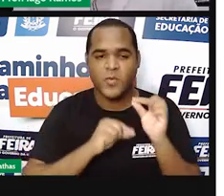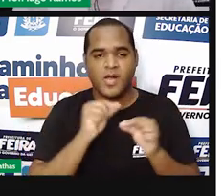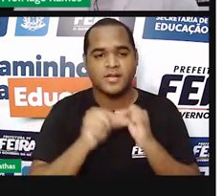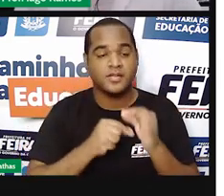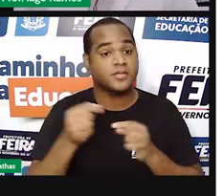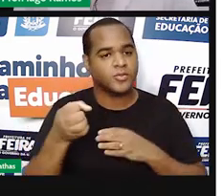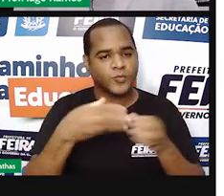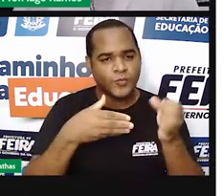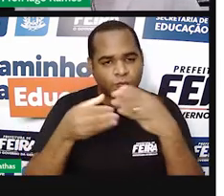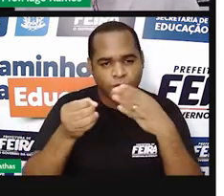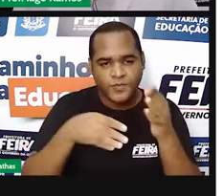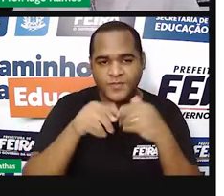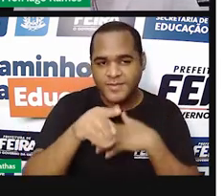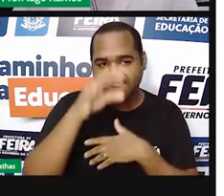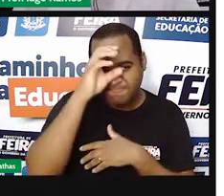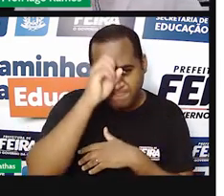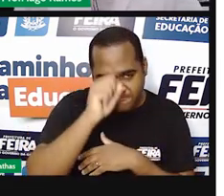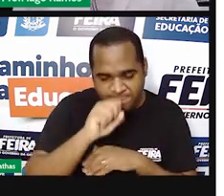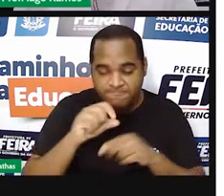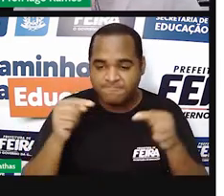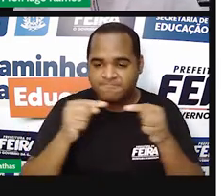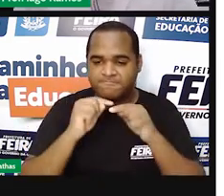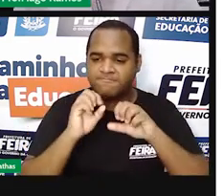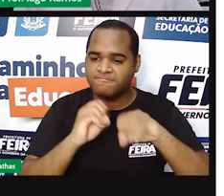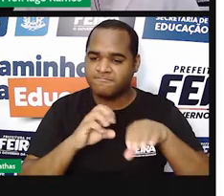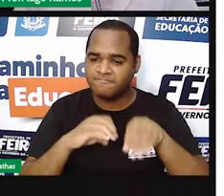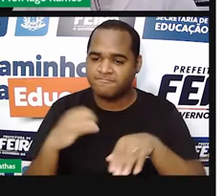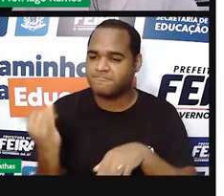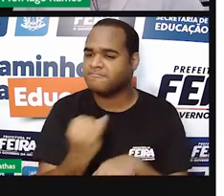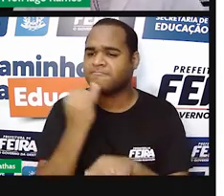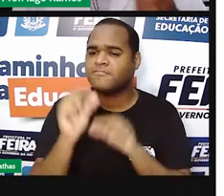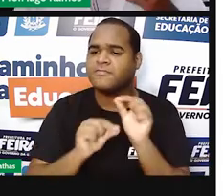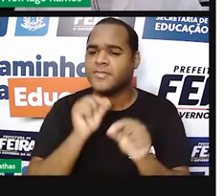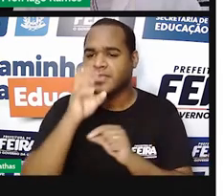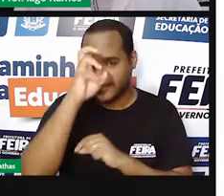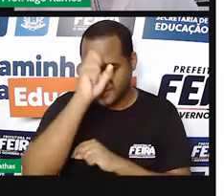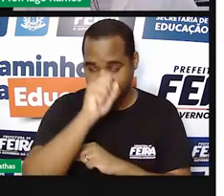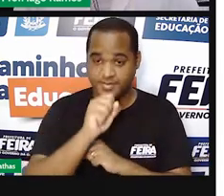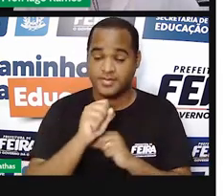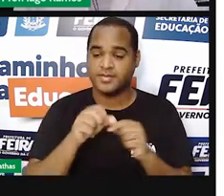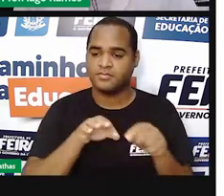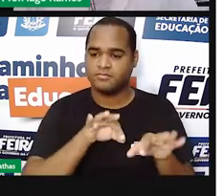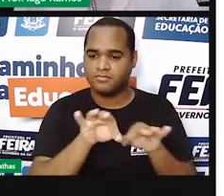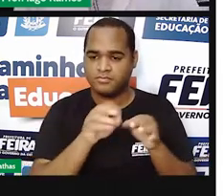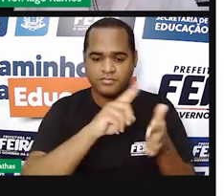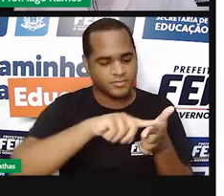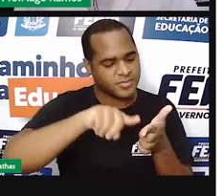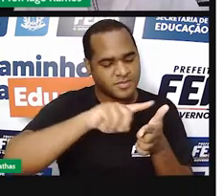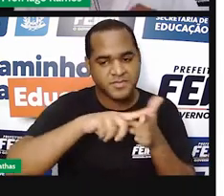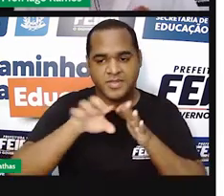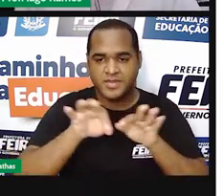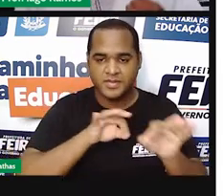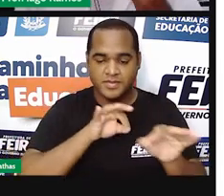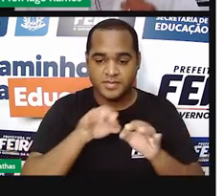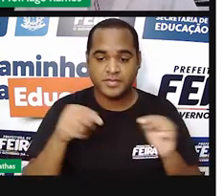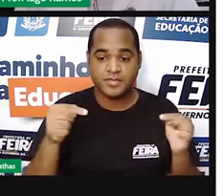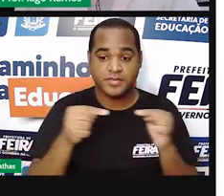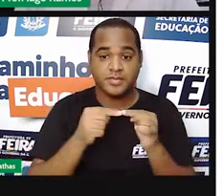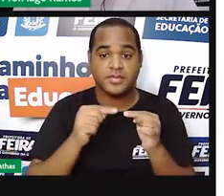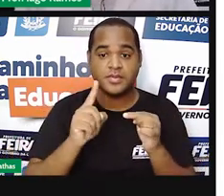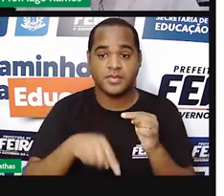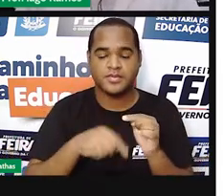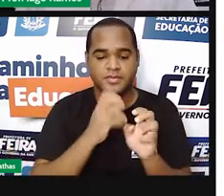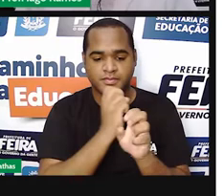tem coisa muito bacana para essa aula e o que é que a gente vai aprender nessa aula a resolver problemas que envolvem